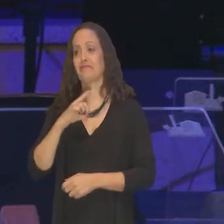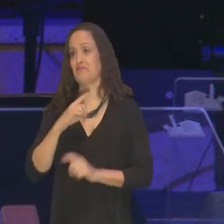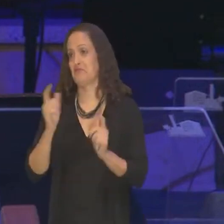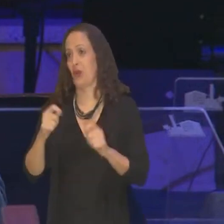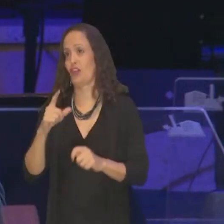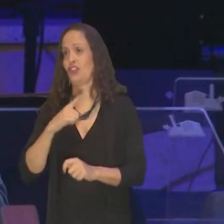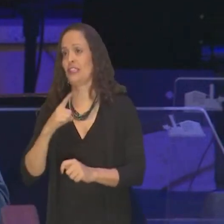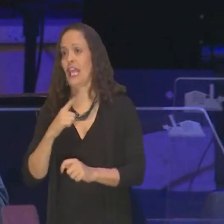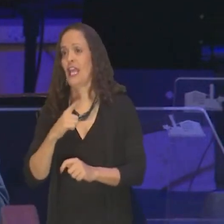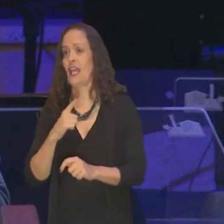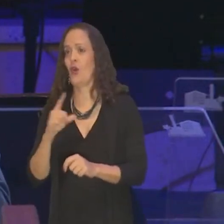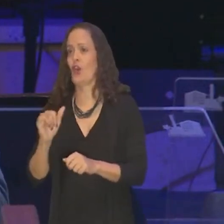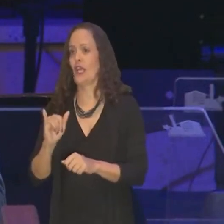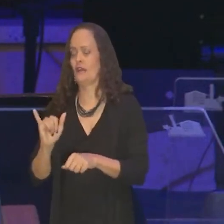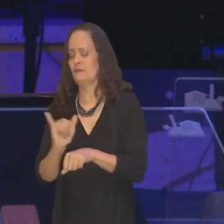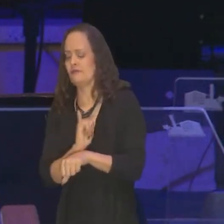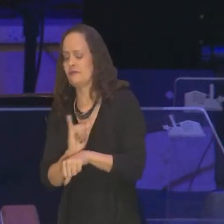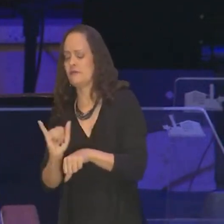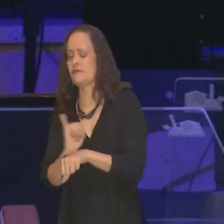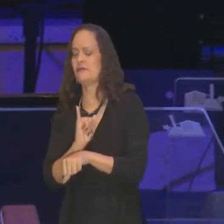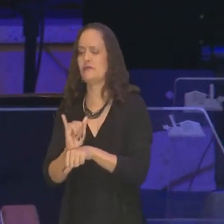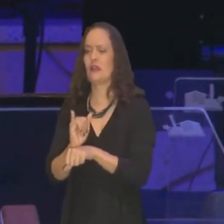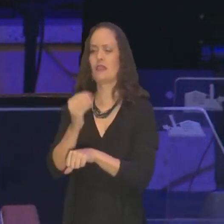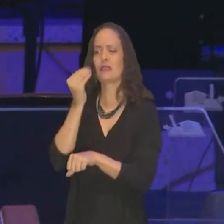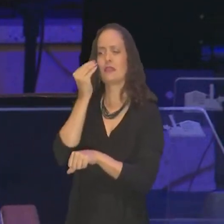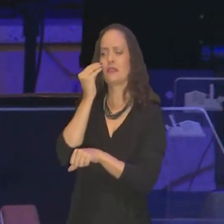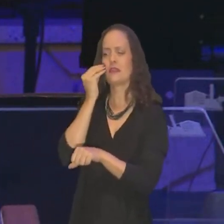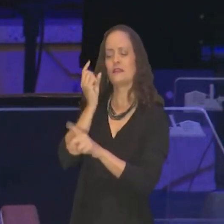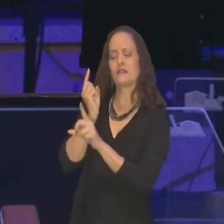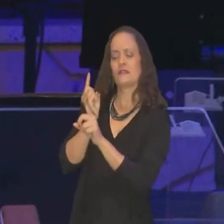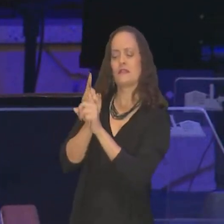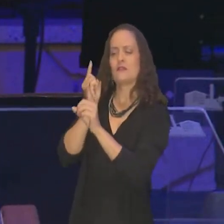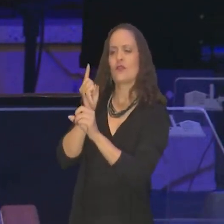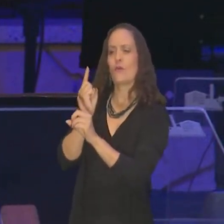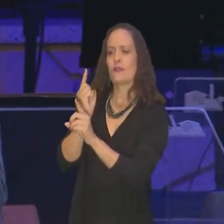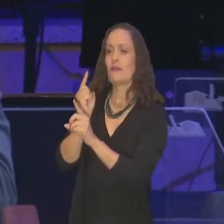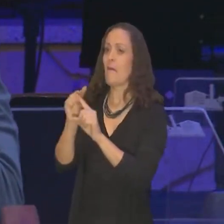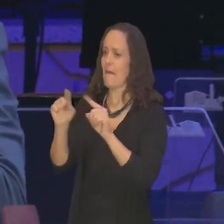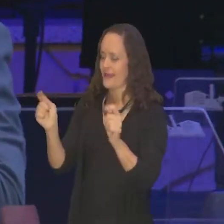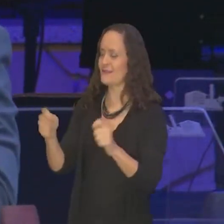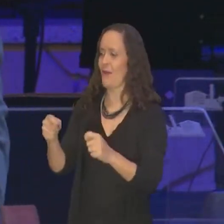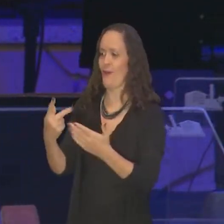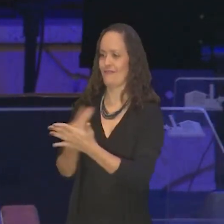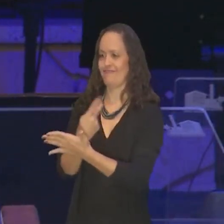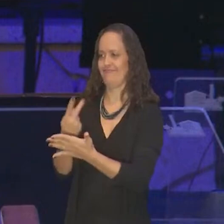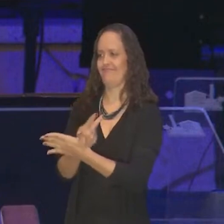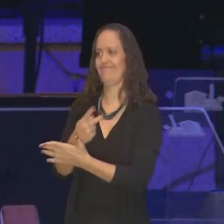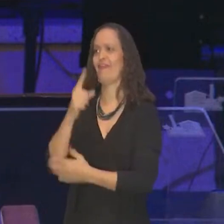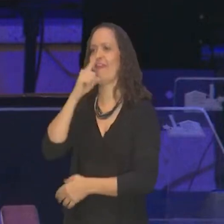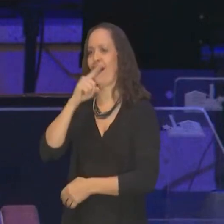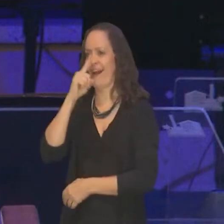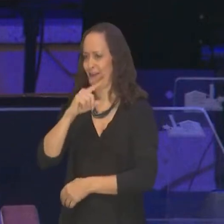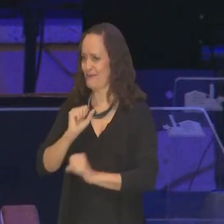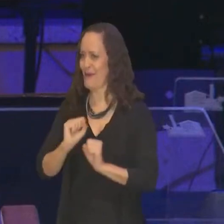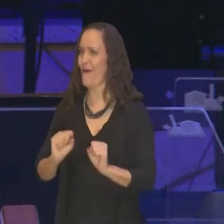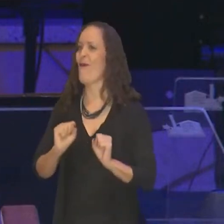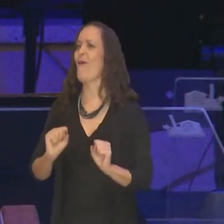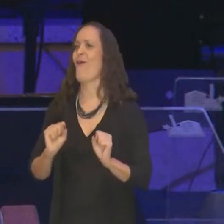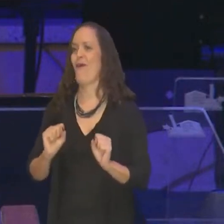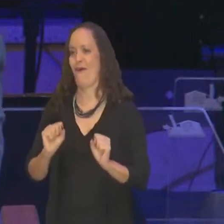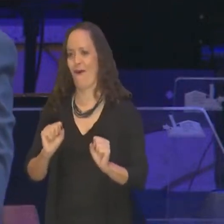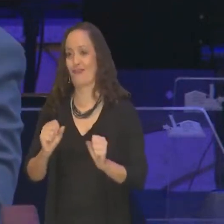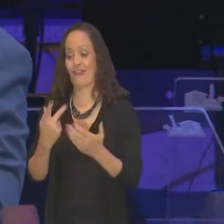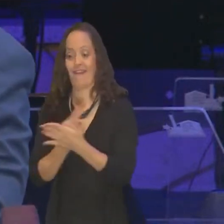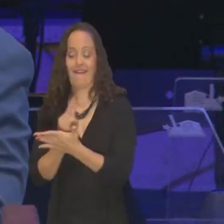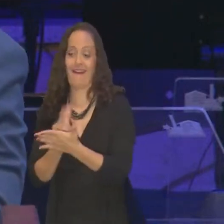adivinhar. Algumas profecias falham, e uma das características da profecia e